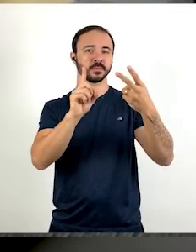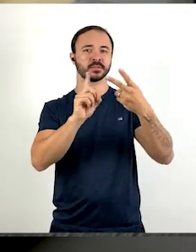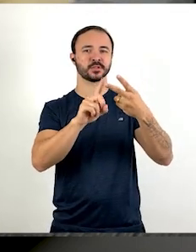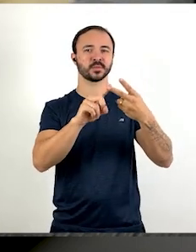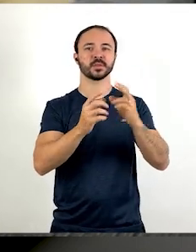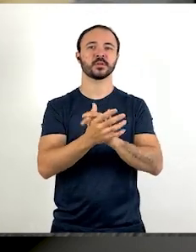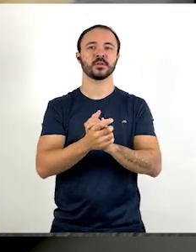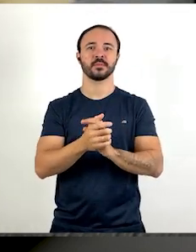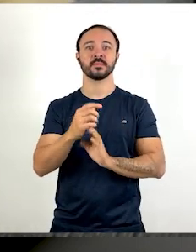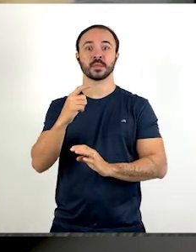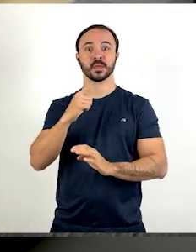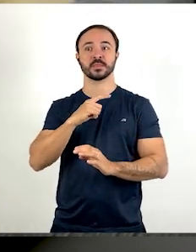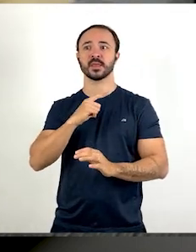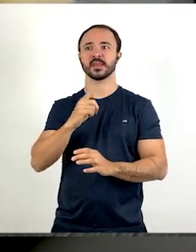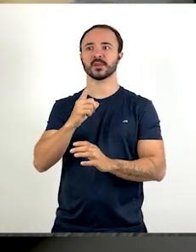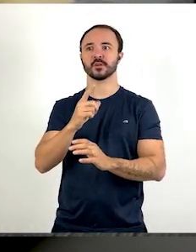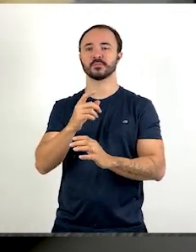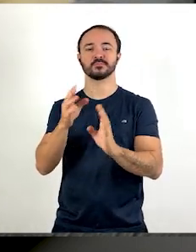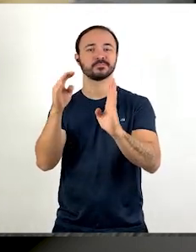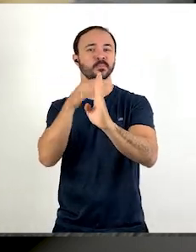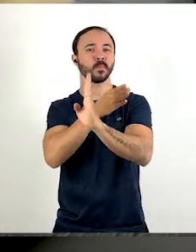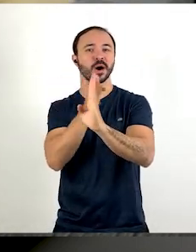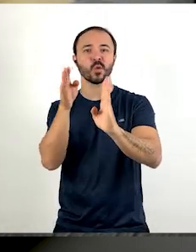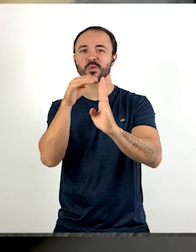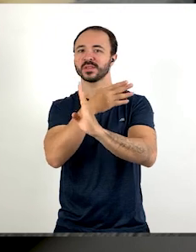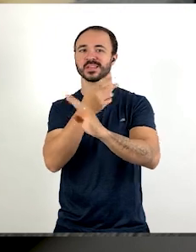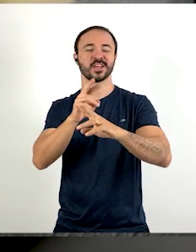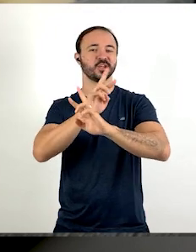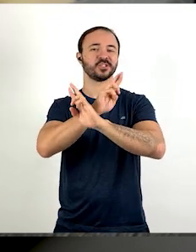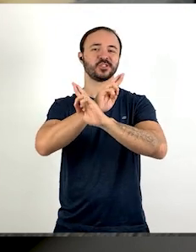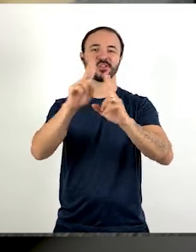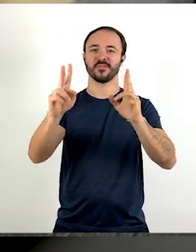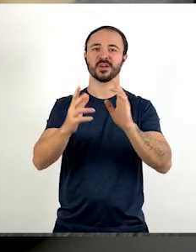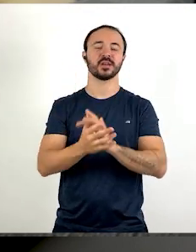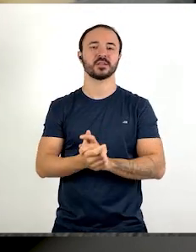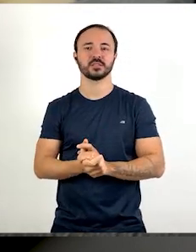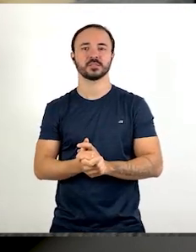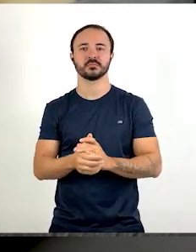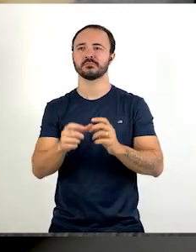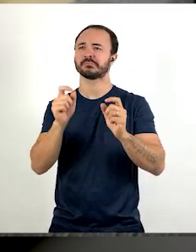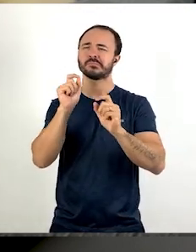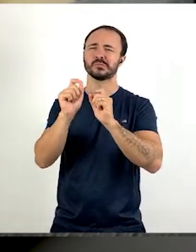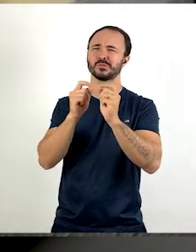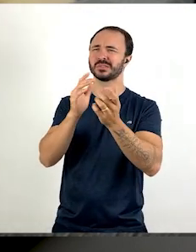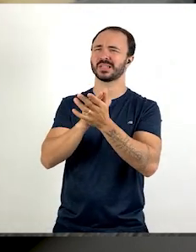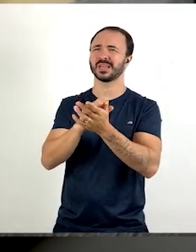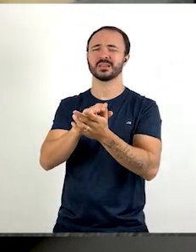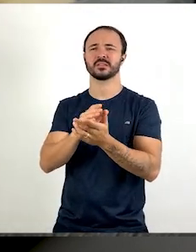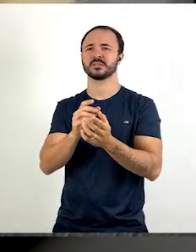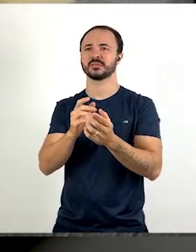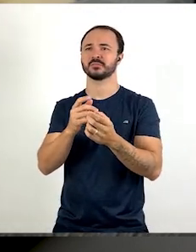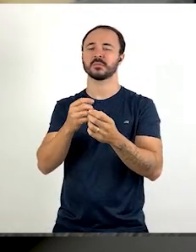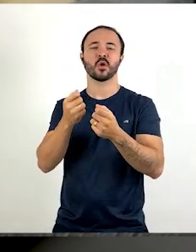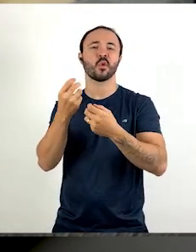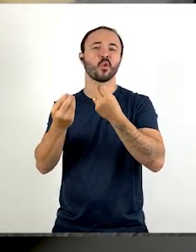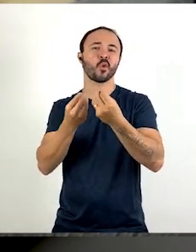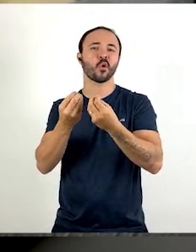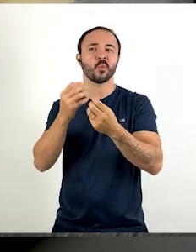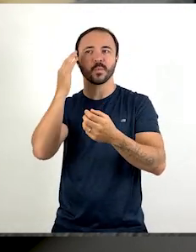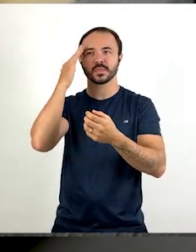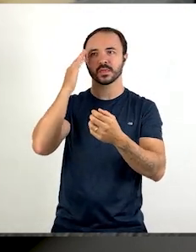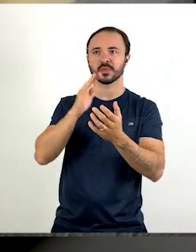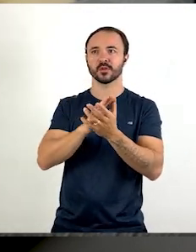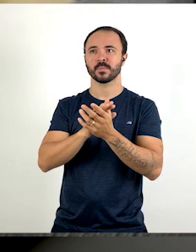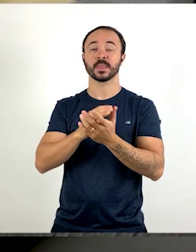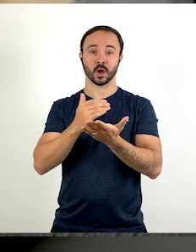alternada, temos uma onda senoidal. O que é a onda senoidal? Ela parte de um